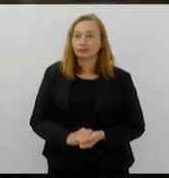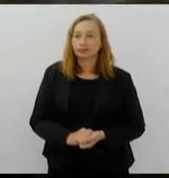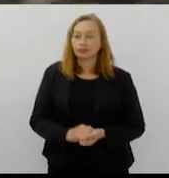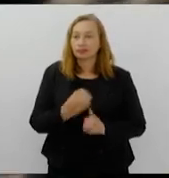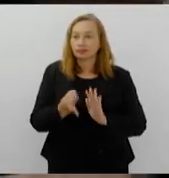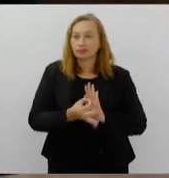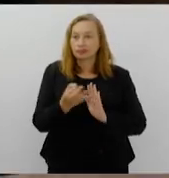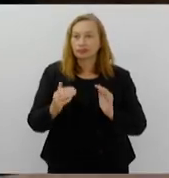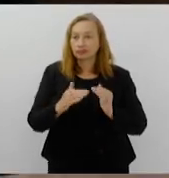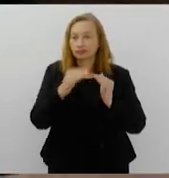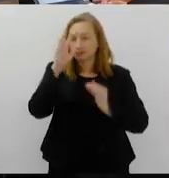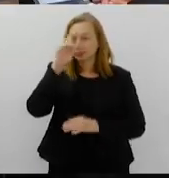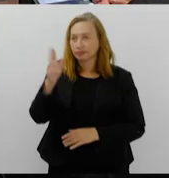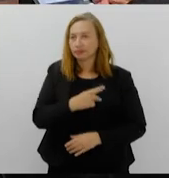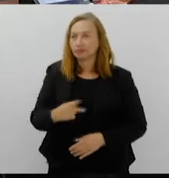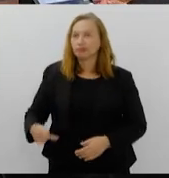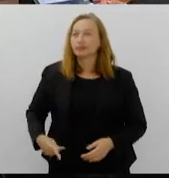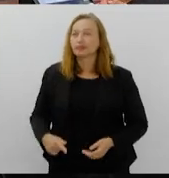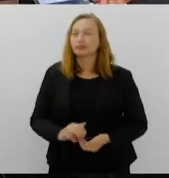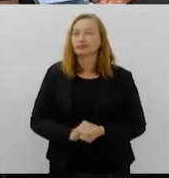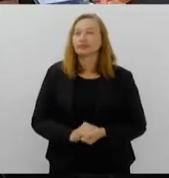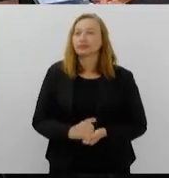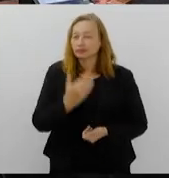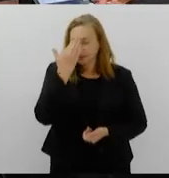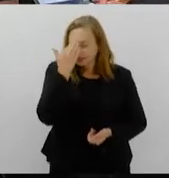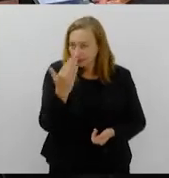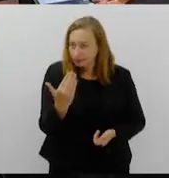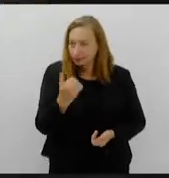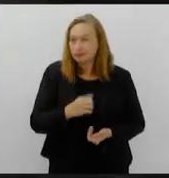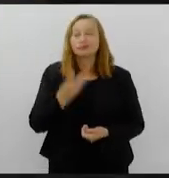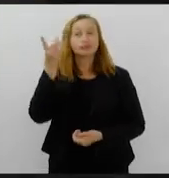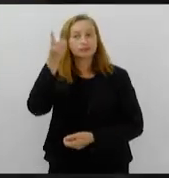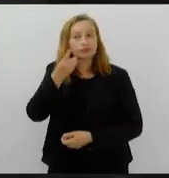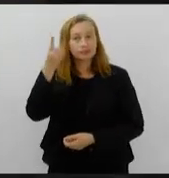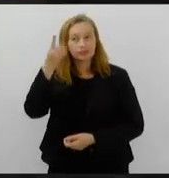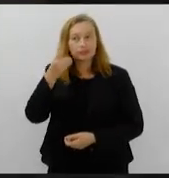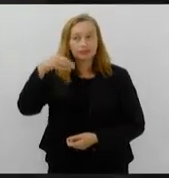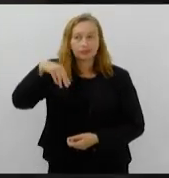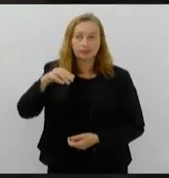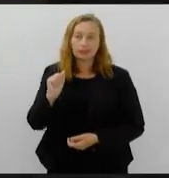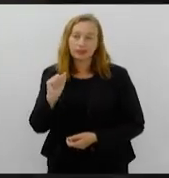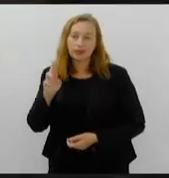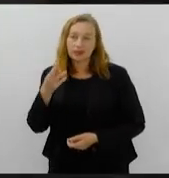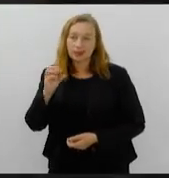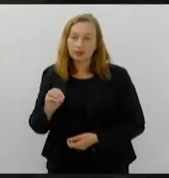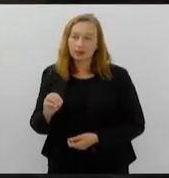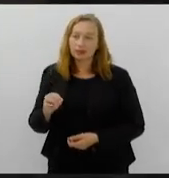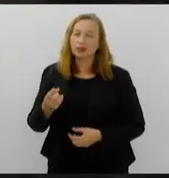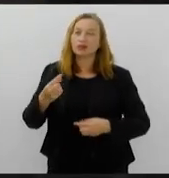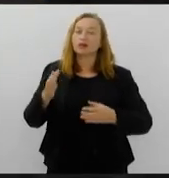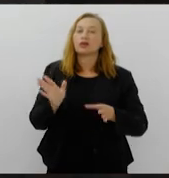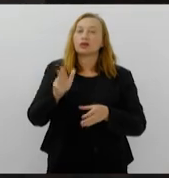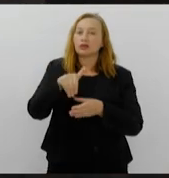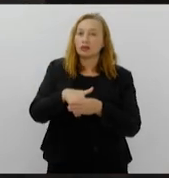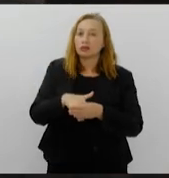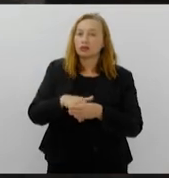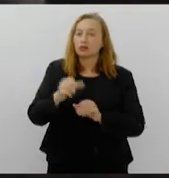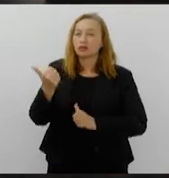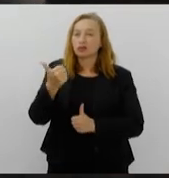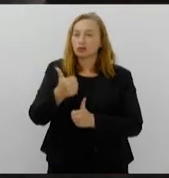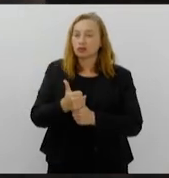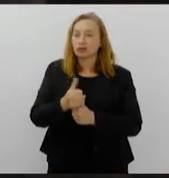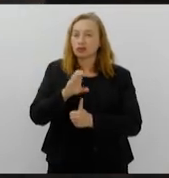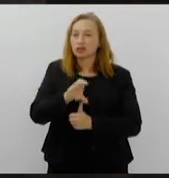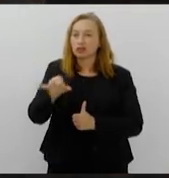Parecer favorável, presidente. Muito obrigado, deputado Carlos Macedo. Com os pareceres emitidos, em votação substitutivo